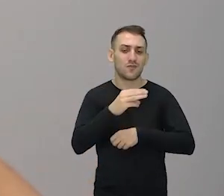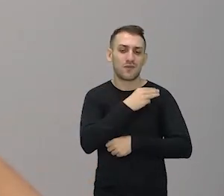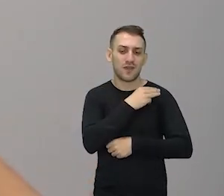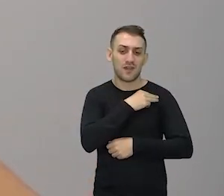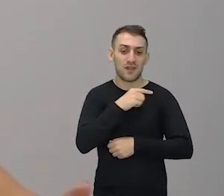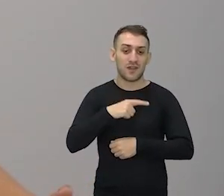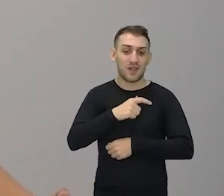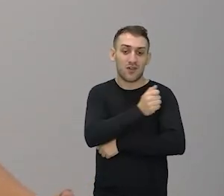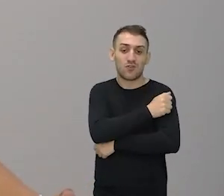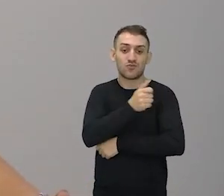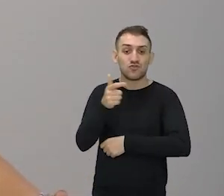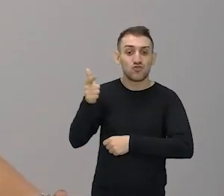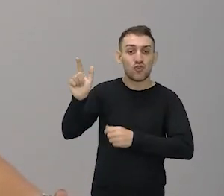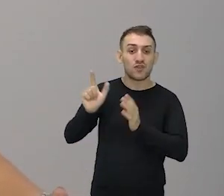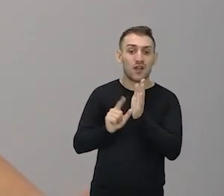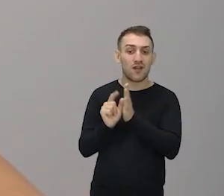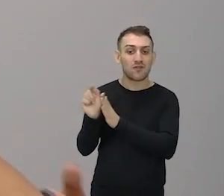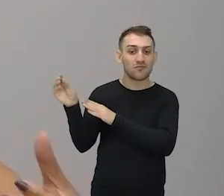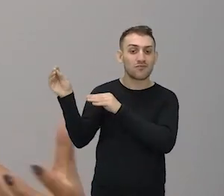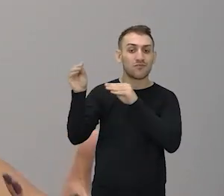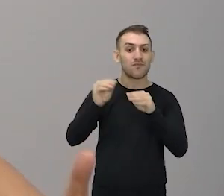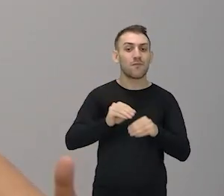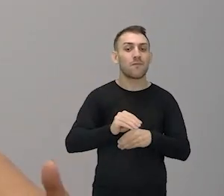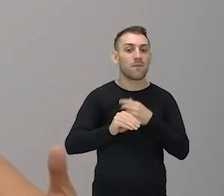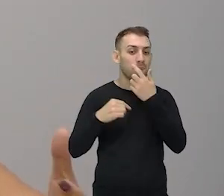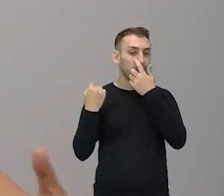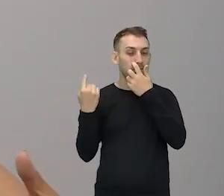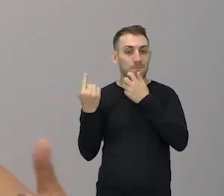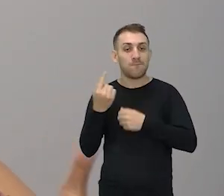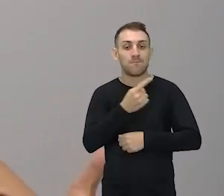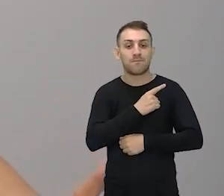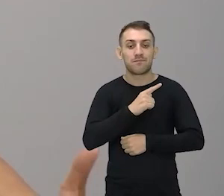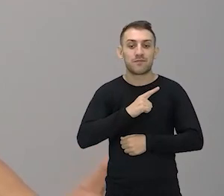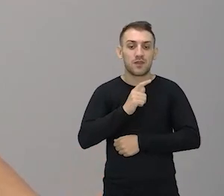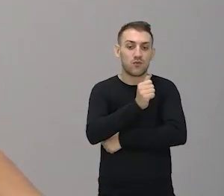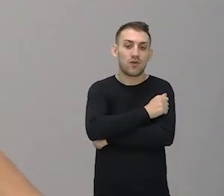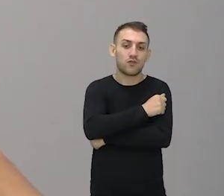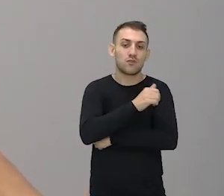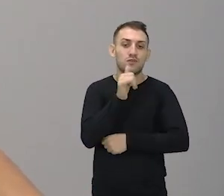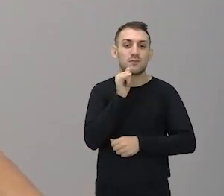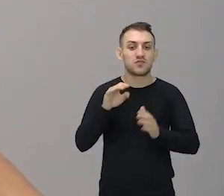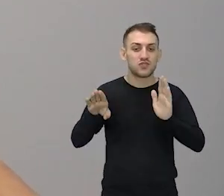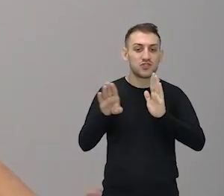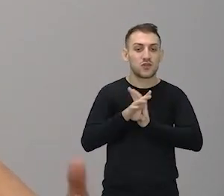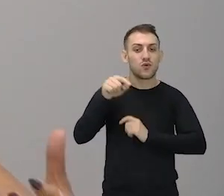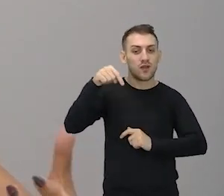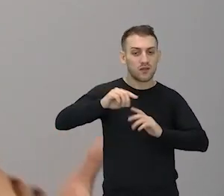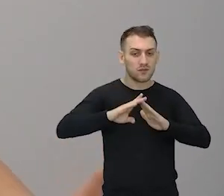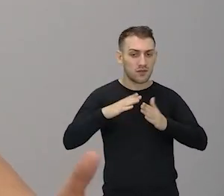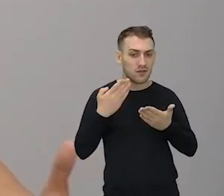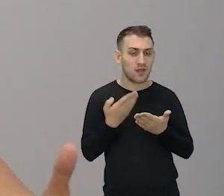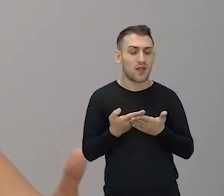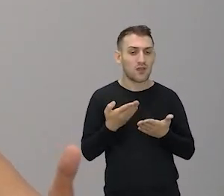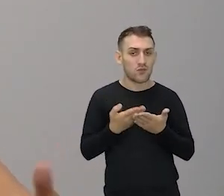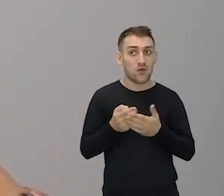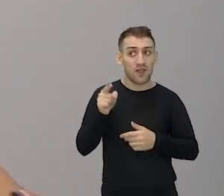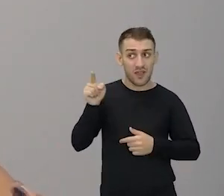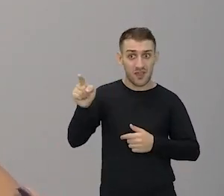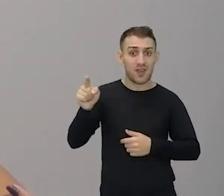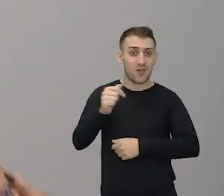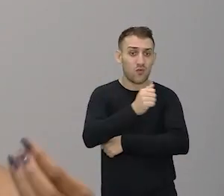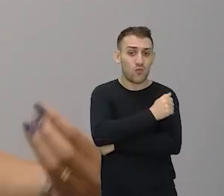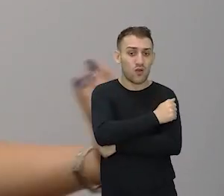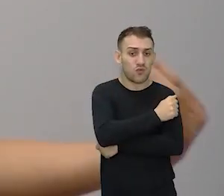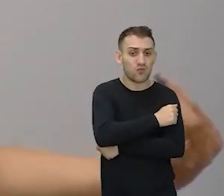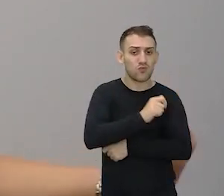outra rede, né? Então, a gente tem aí um aluno que chegou nas nossas escolas e esse aluno,